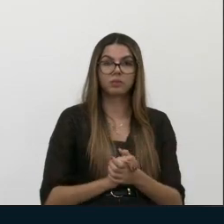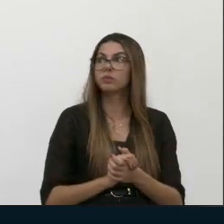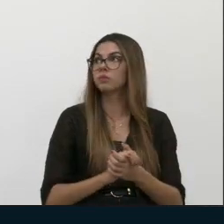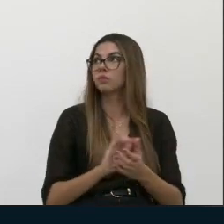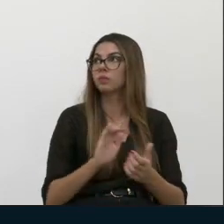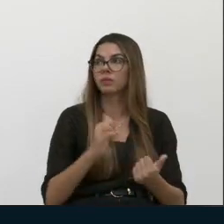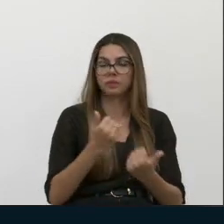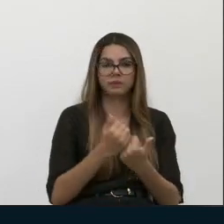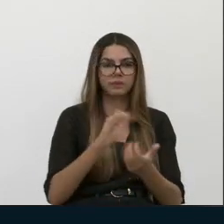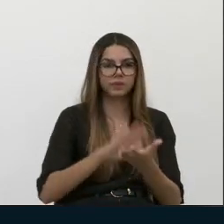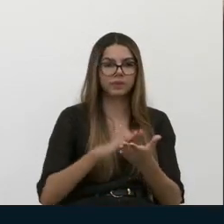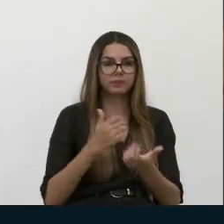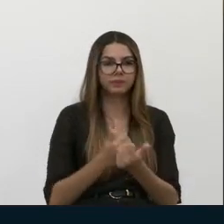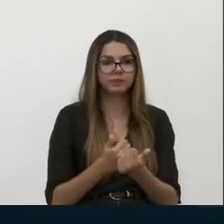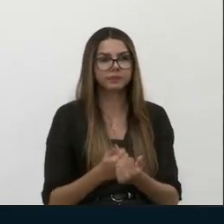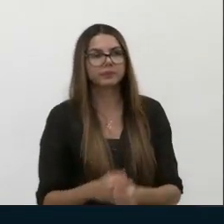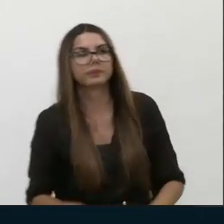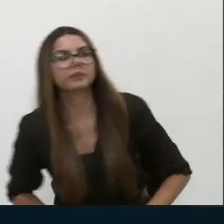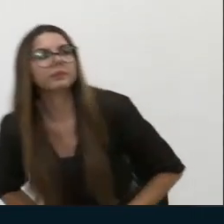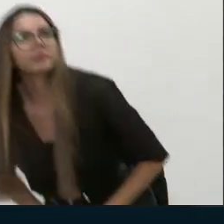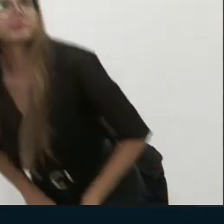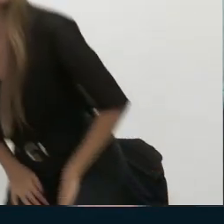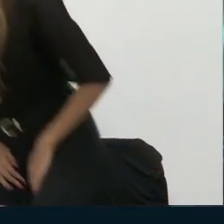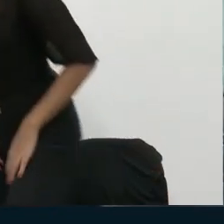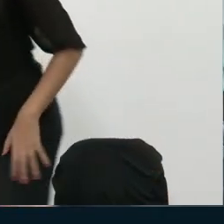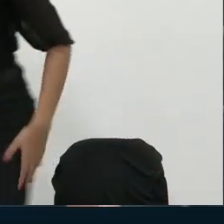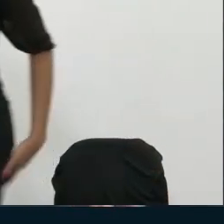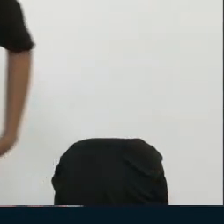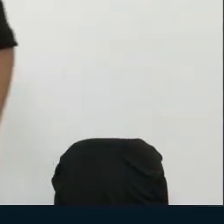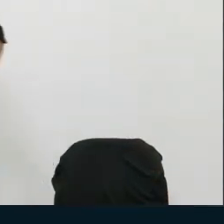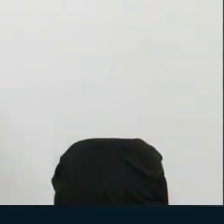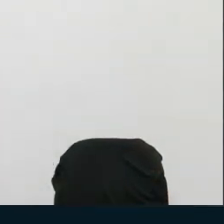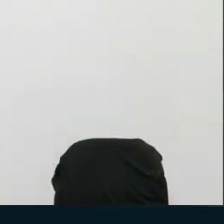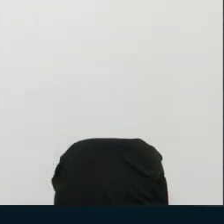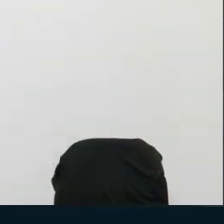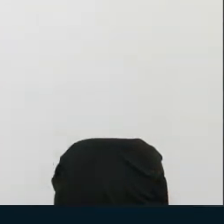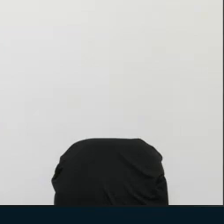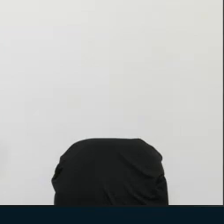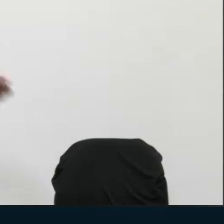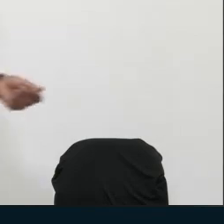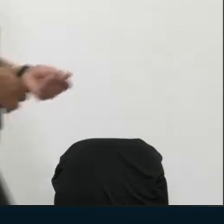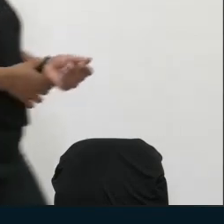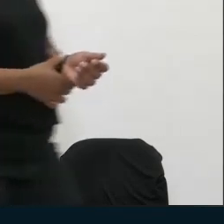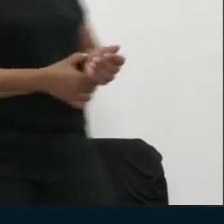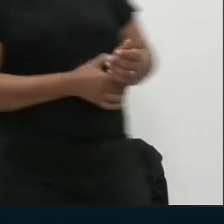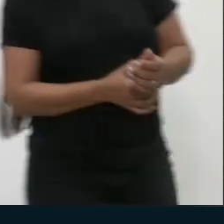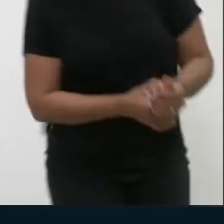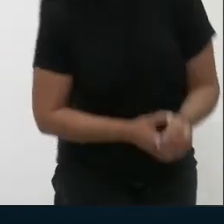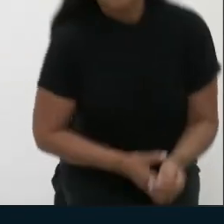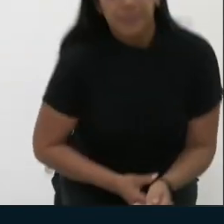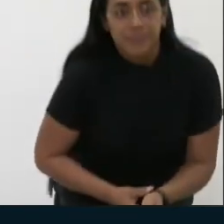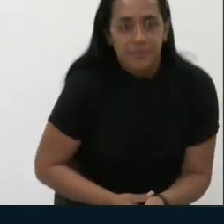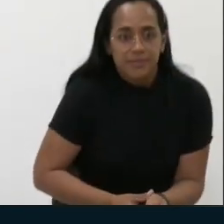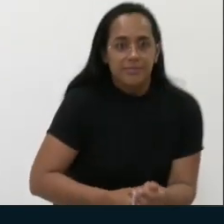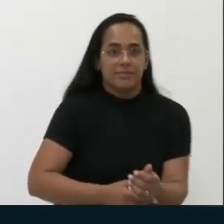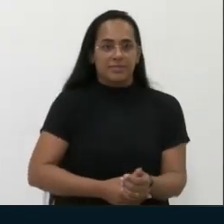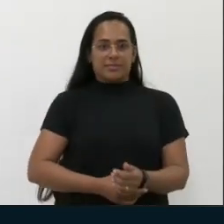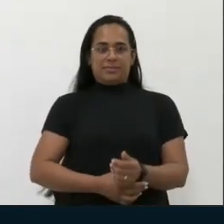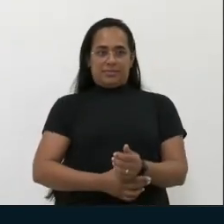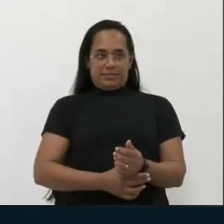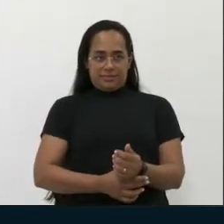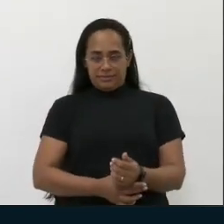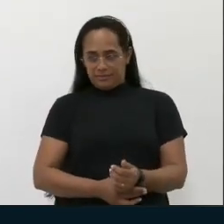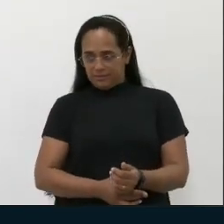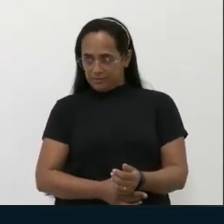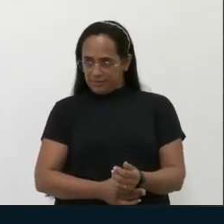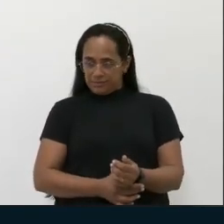de problemas de pavimento, de enchente, se deu porque ele saiu cancelando, porque ele queria reconversar todos os contratos. E